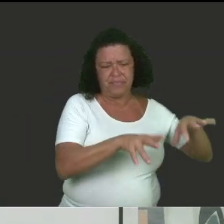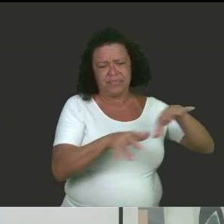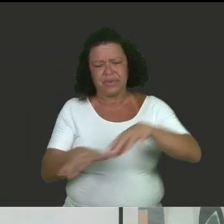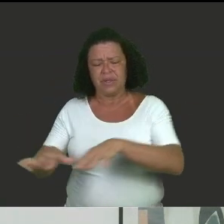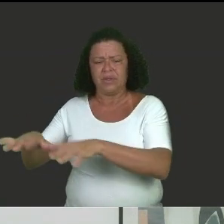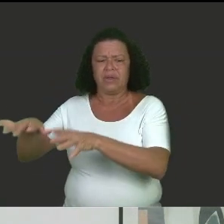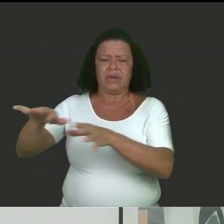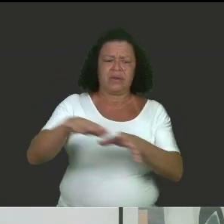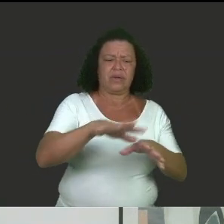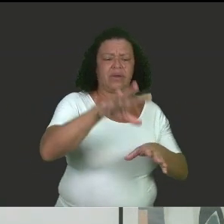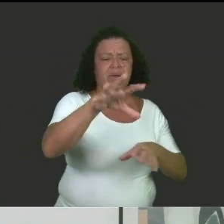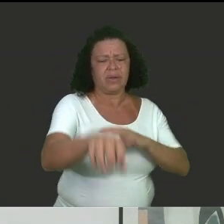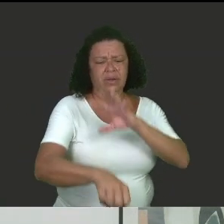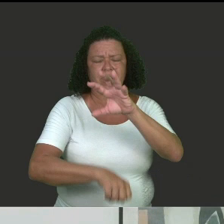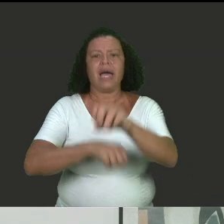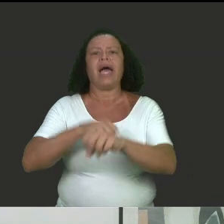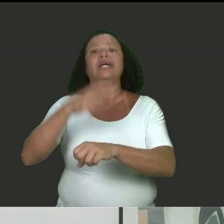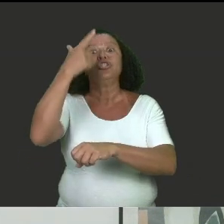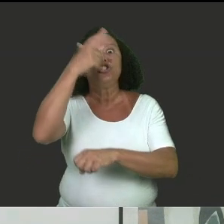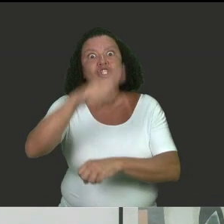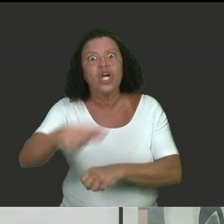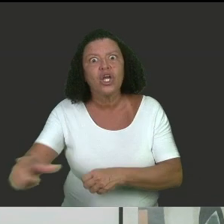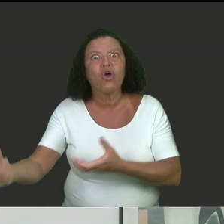colheu o escorpião e o salvou.